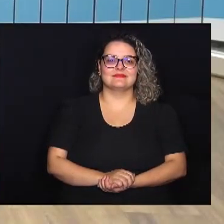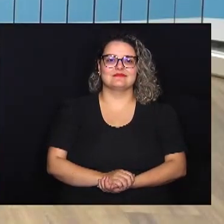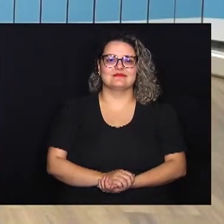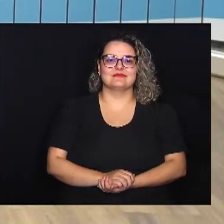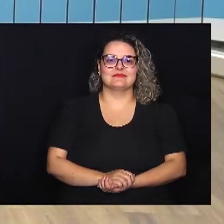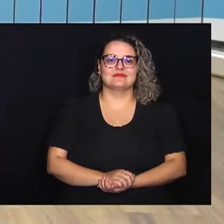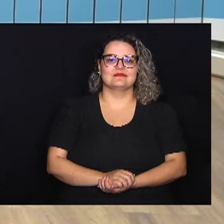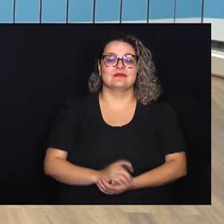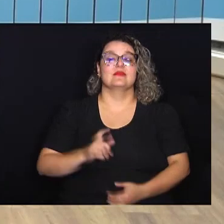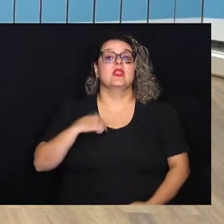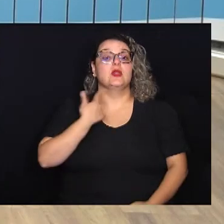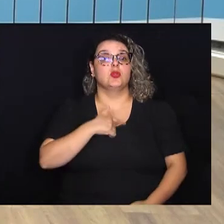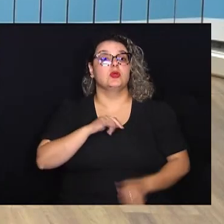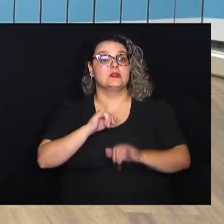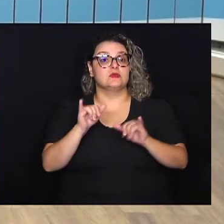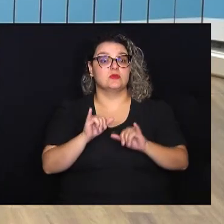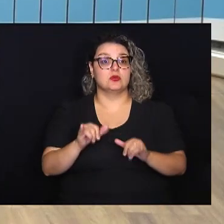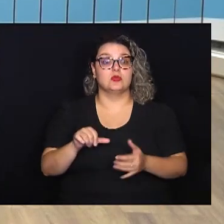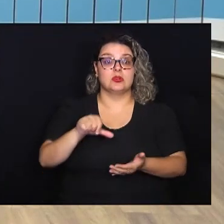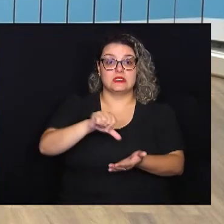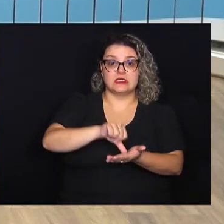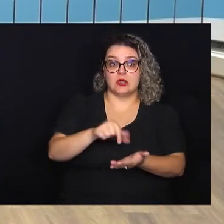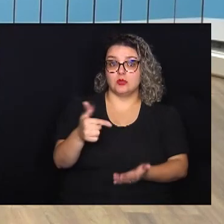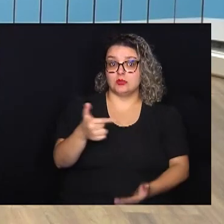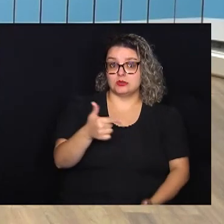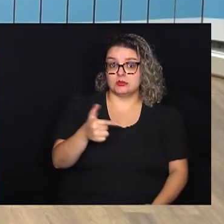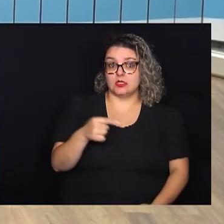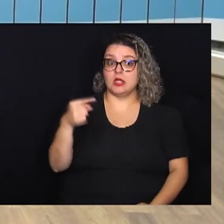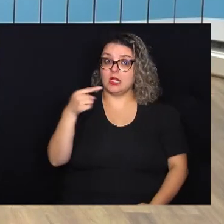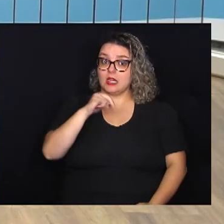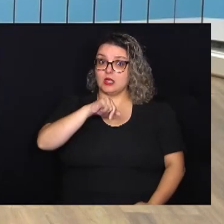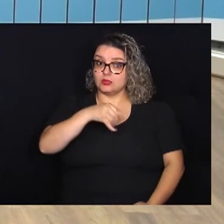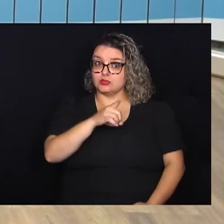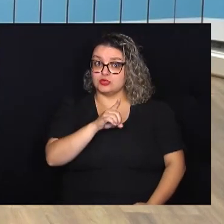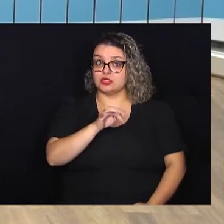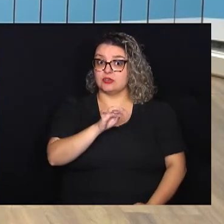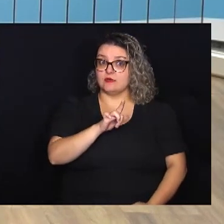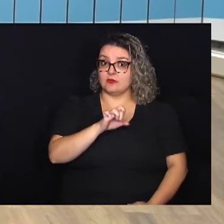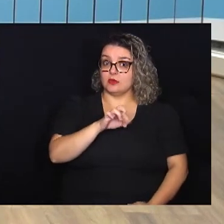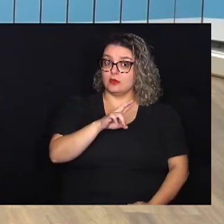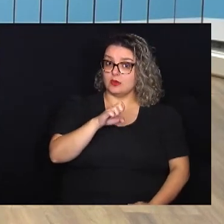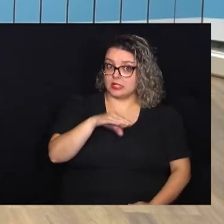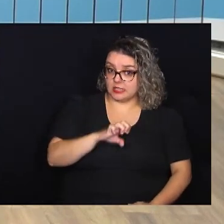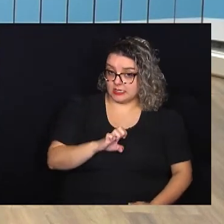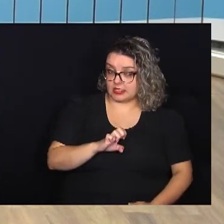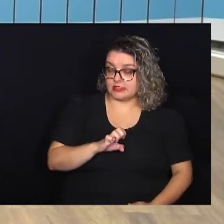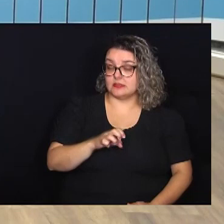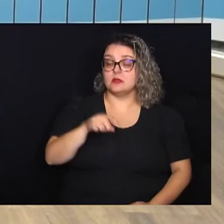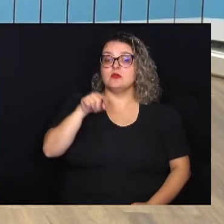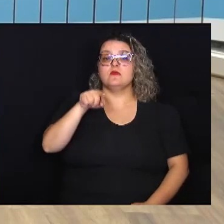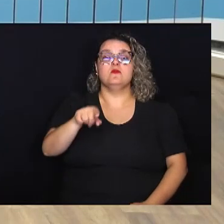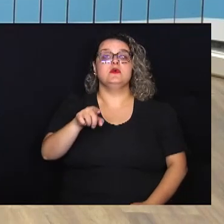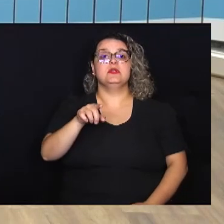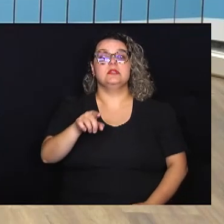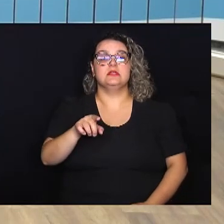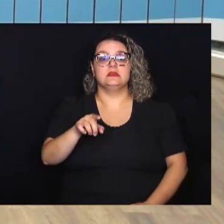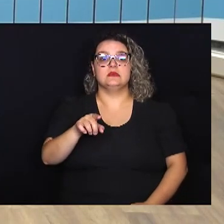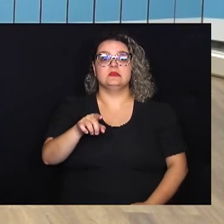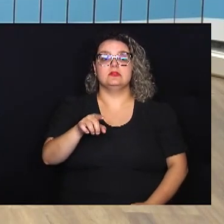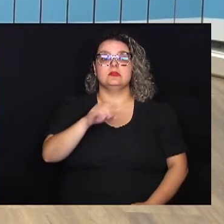e a gente falou aí da unidade 2 que tá lá no Jardim Florence Mas você que é do distrito do